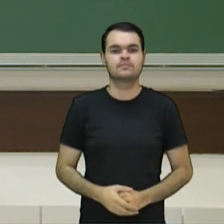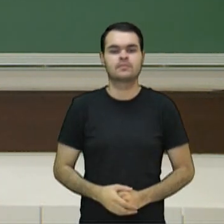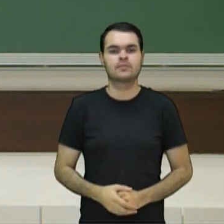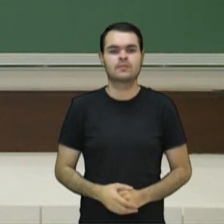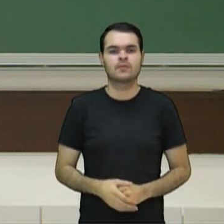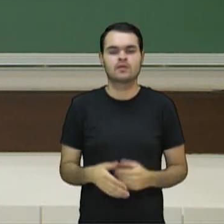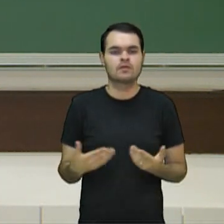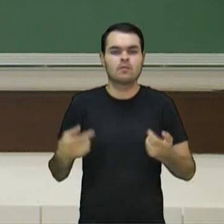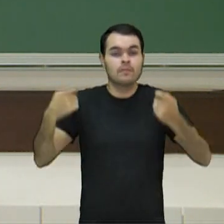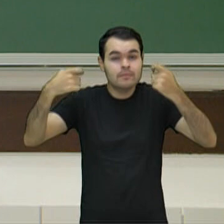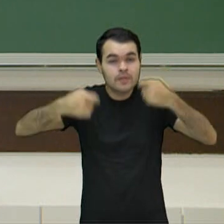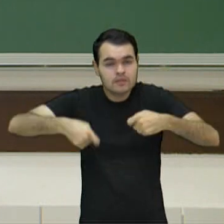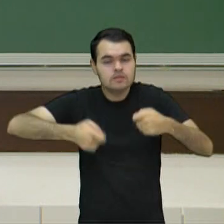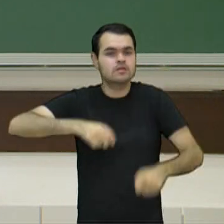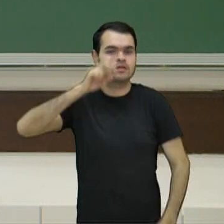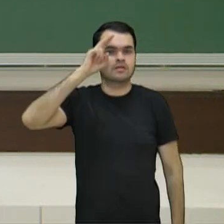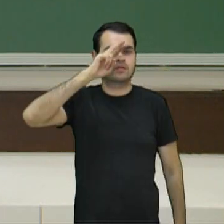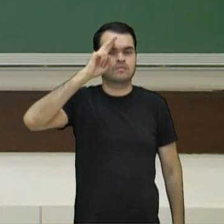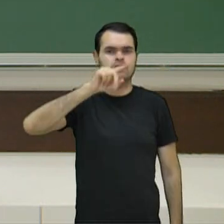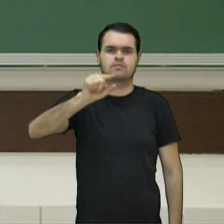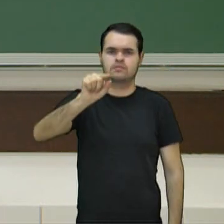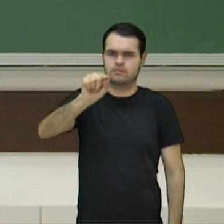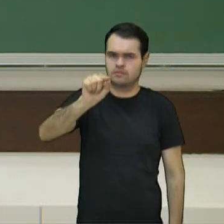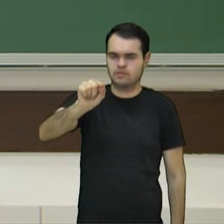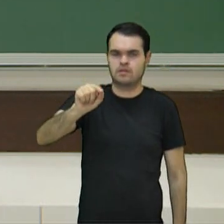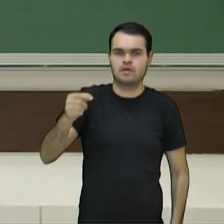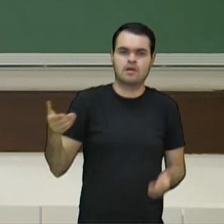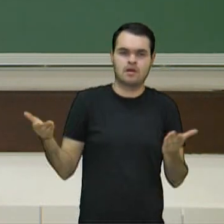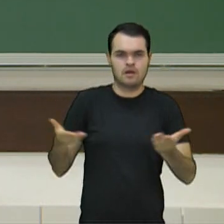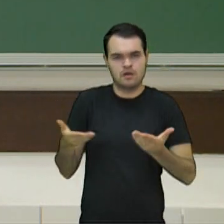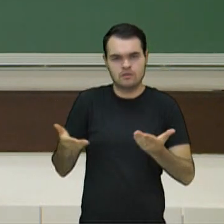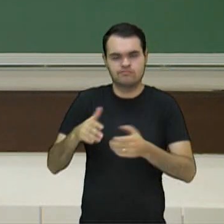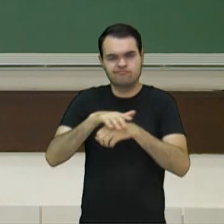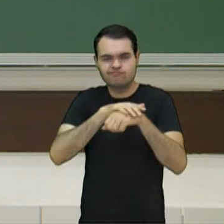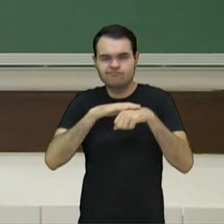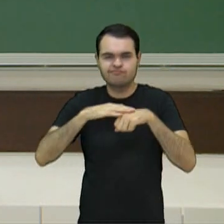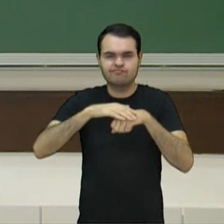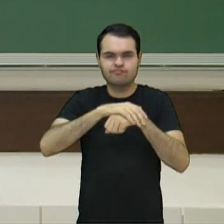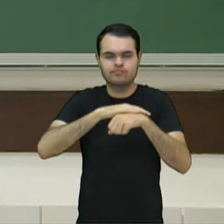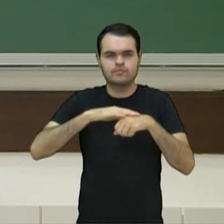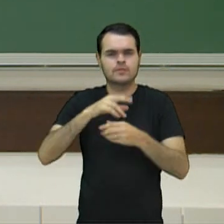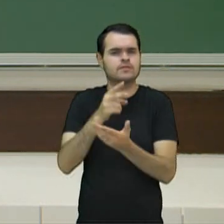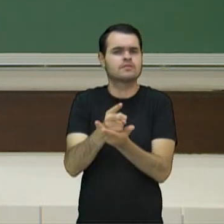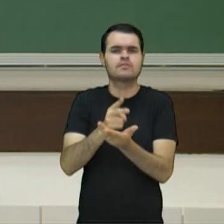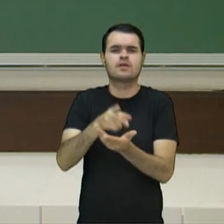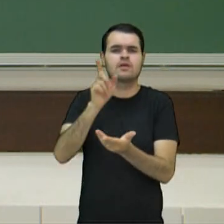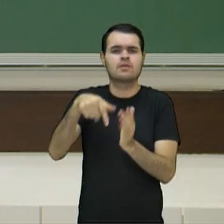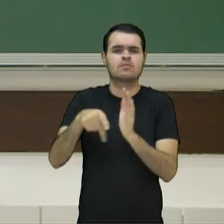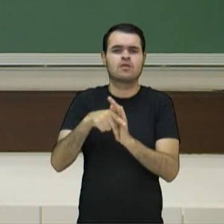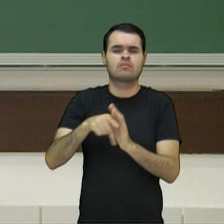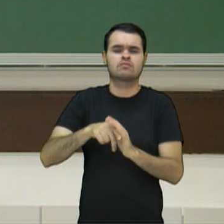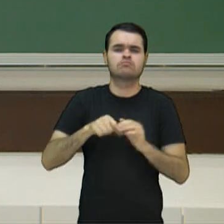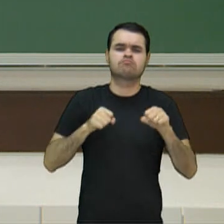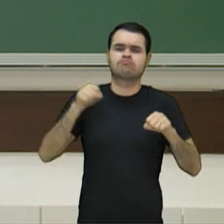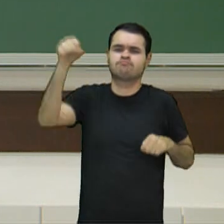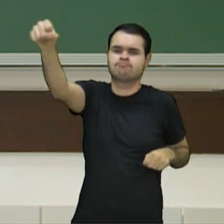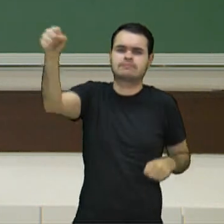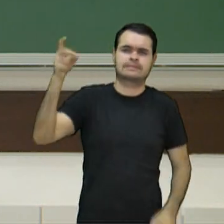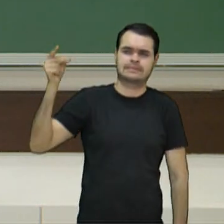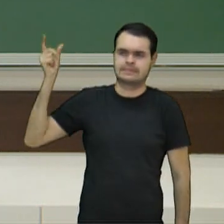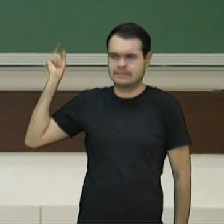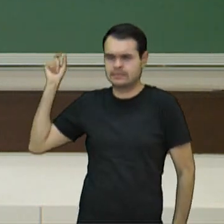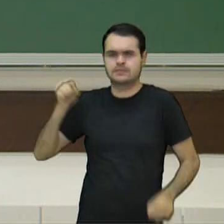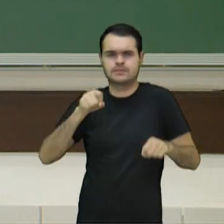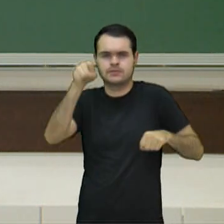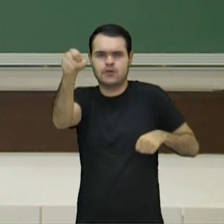que nós temos que lembrar? Quando a gente está falando agora, na nossa conversa, é sempre uma fala sobre os heróis antigos, os heróis